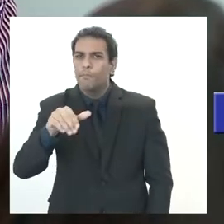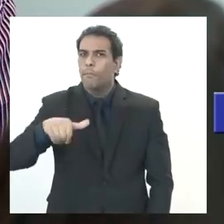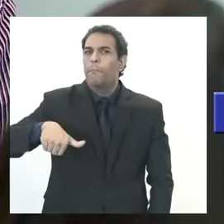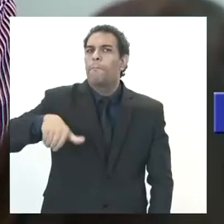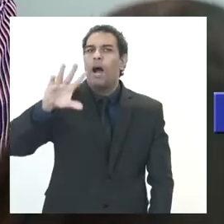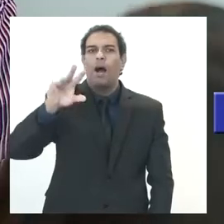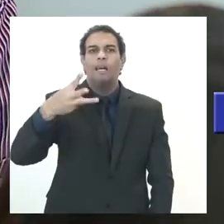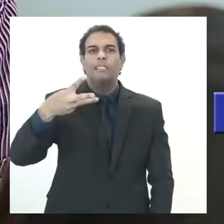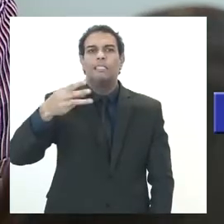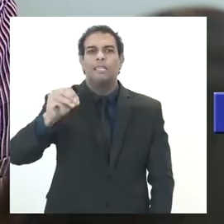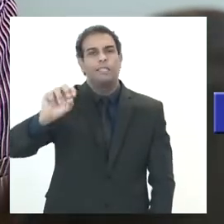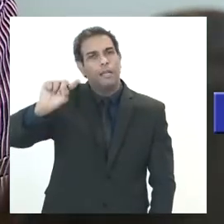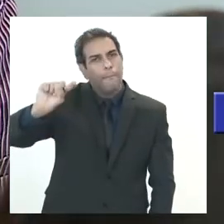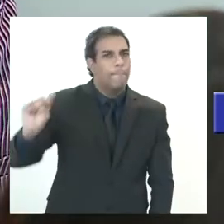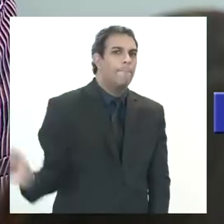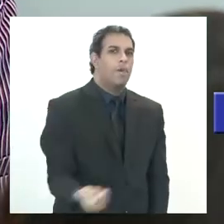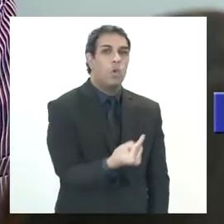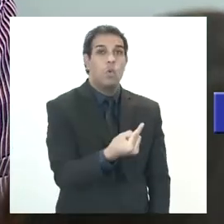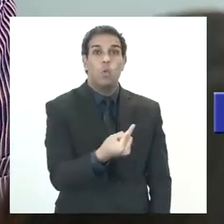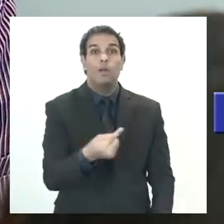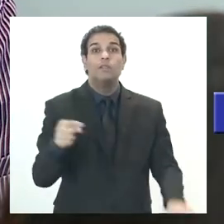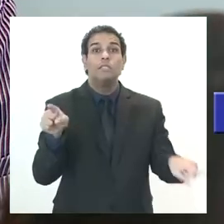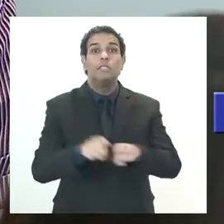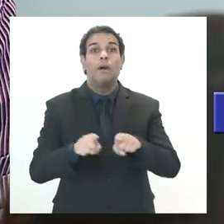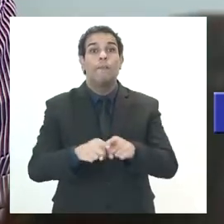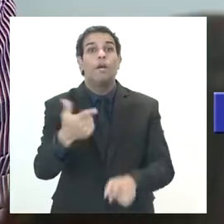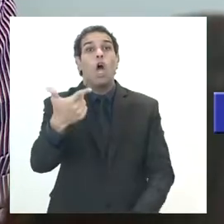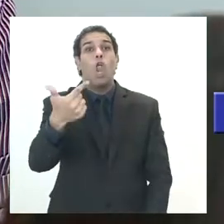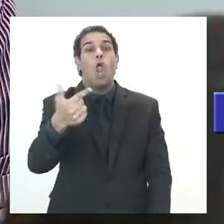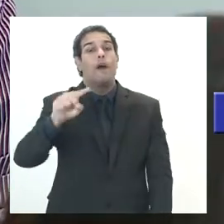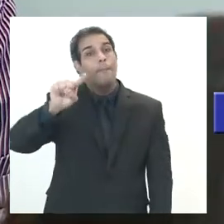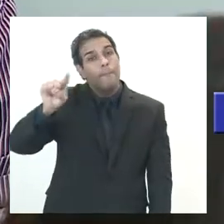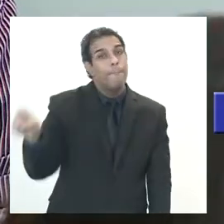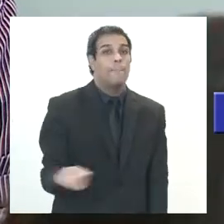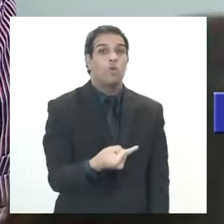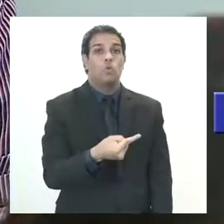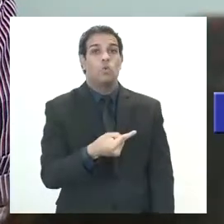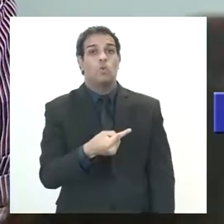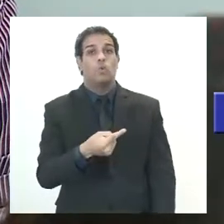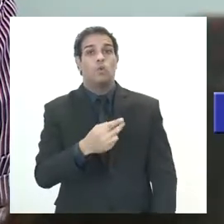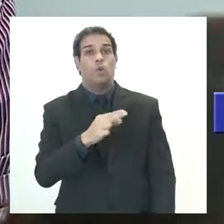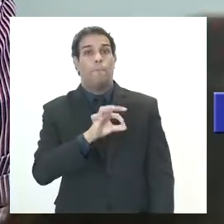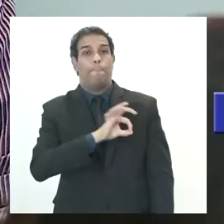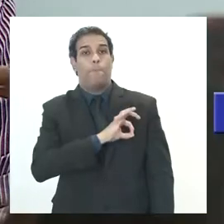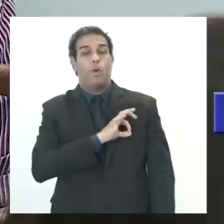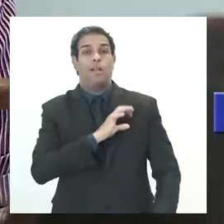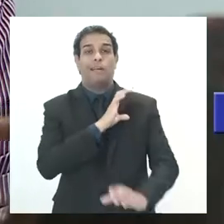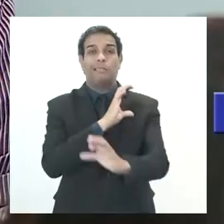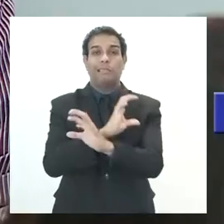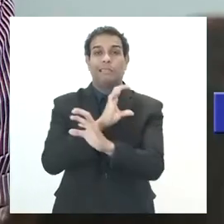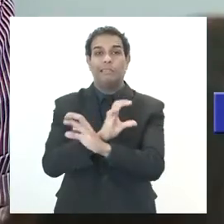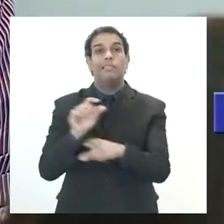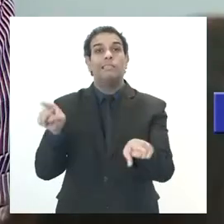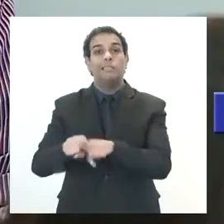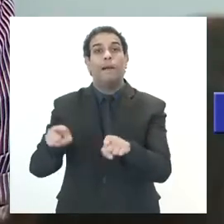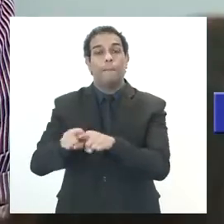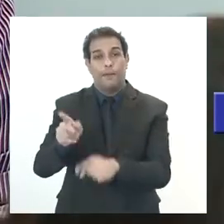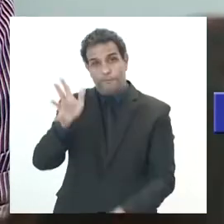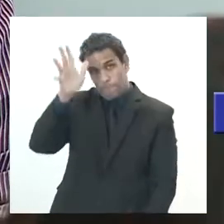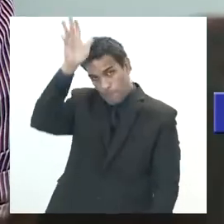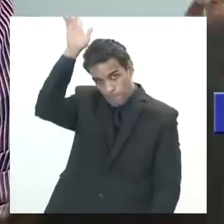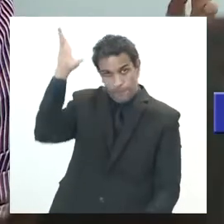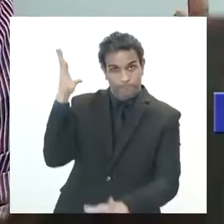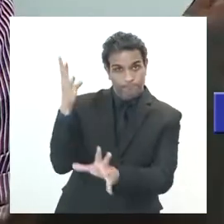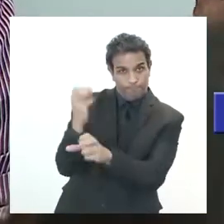30 mil policiais militares mais de 12 mil policiais civis mais de 8 mil bombeiros e página e deputado